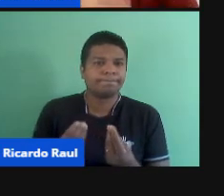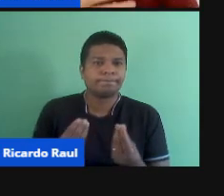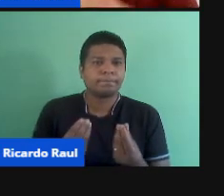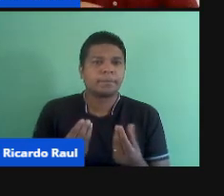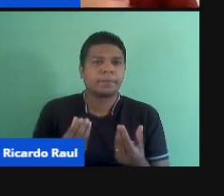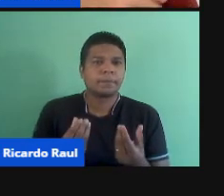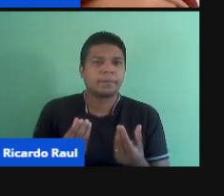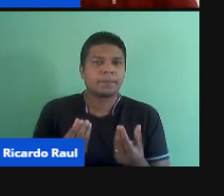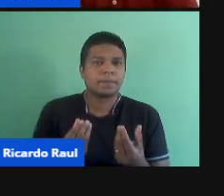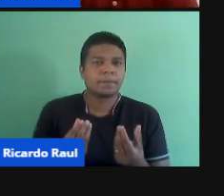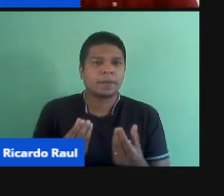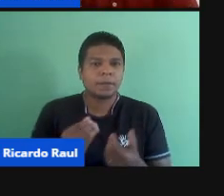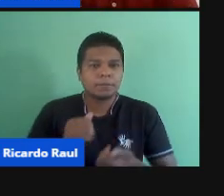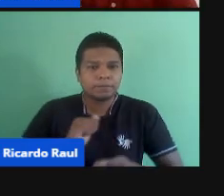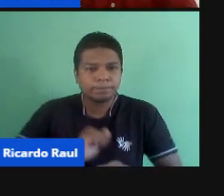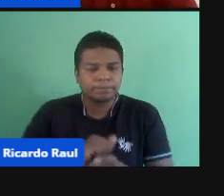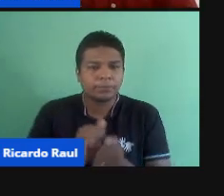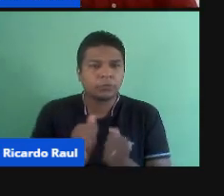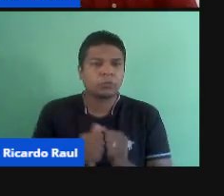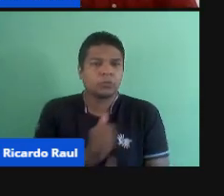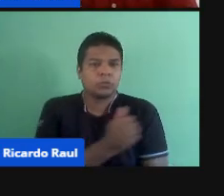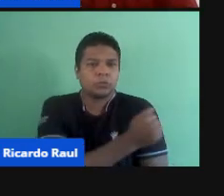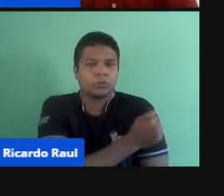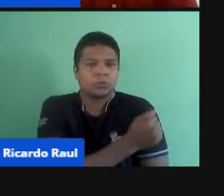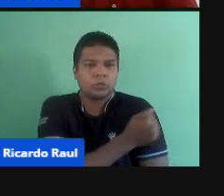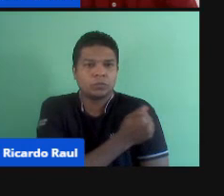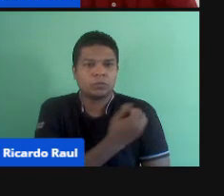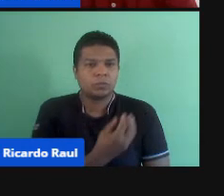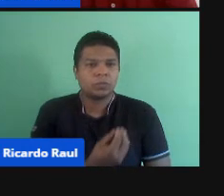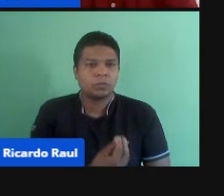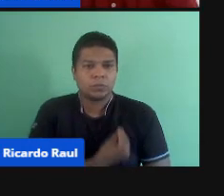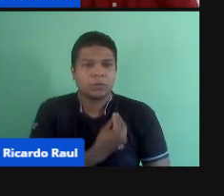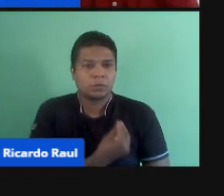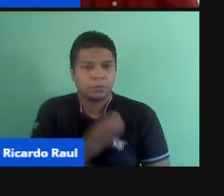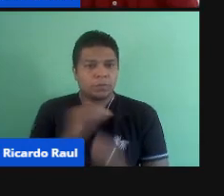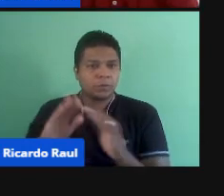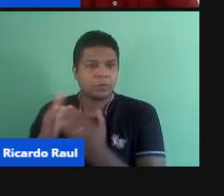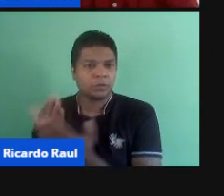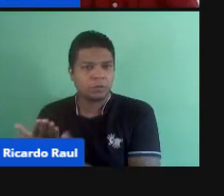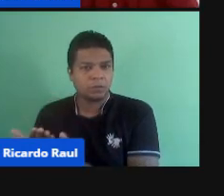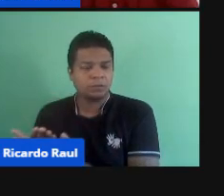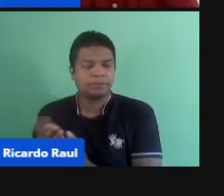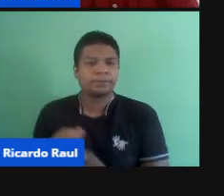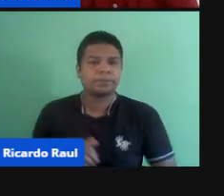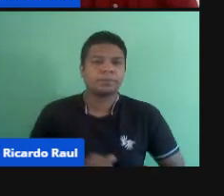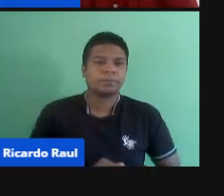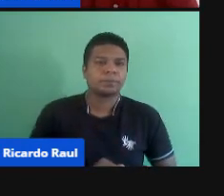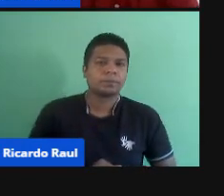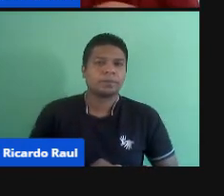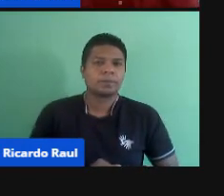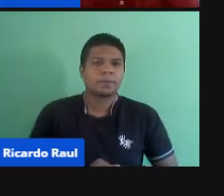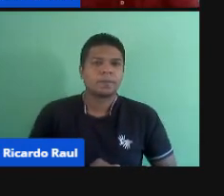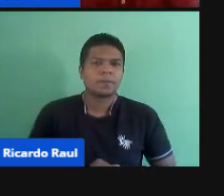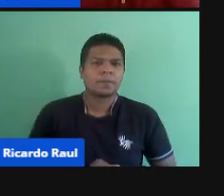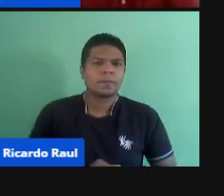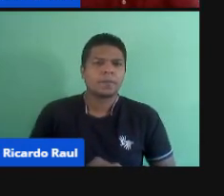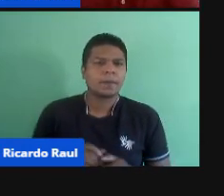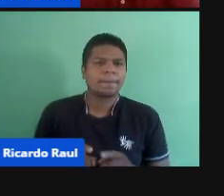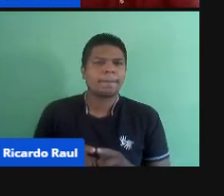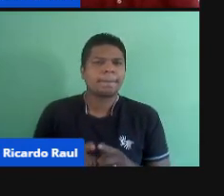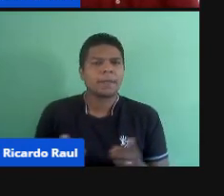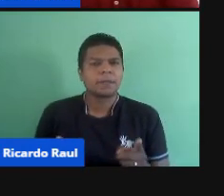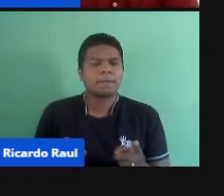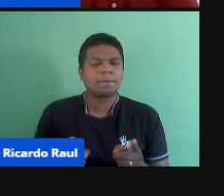essa readaptação dos alunos na vida cotidiana normal da escola, né? Bom, mas a gente está falando de desporto